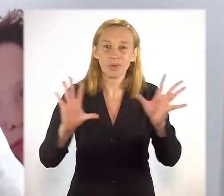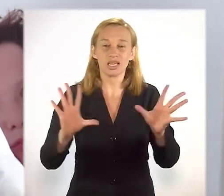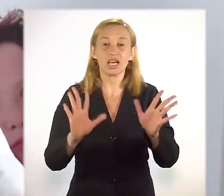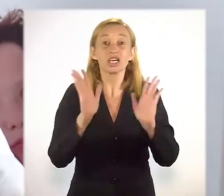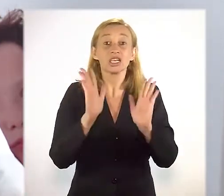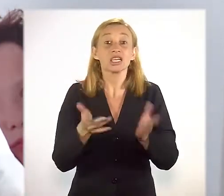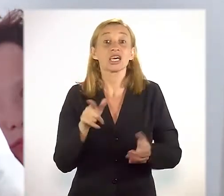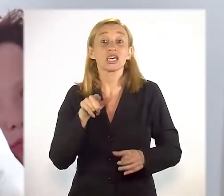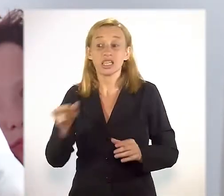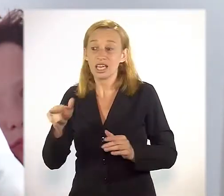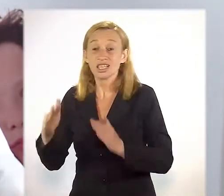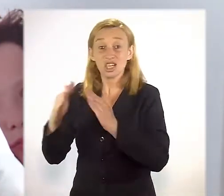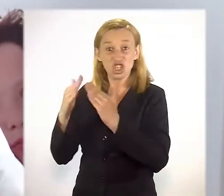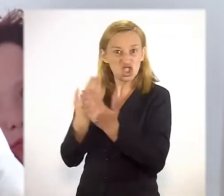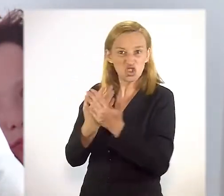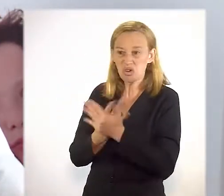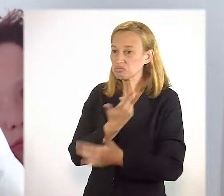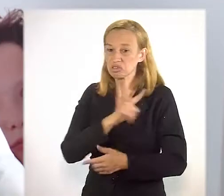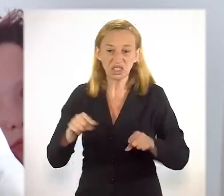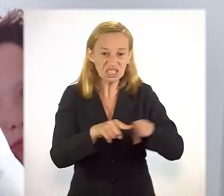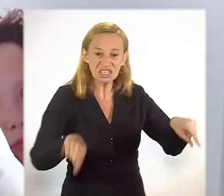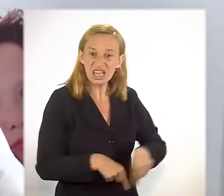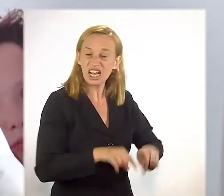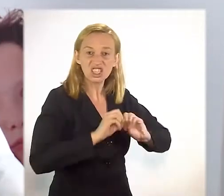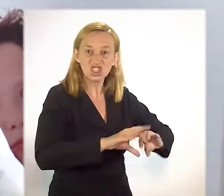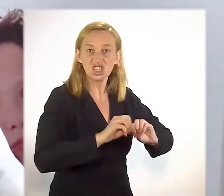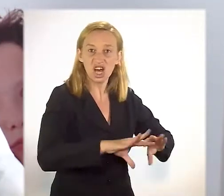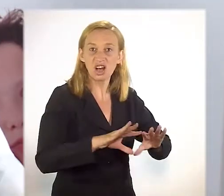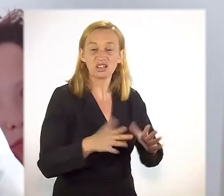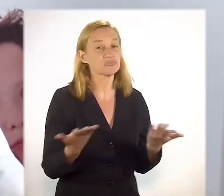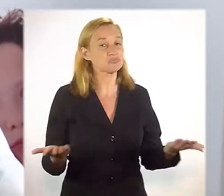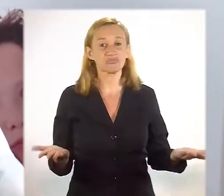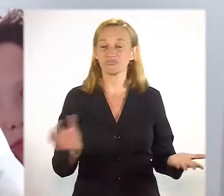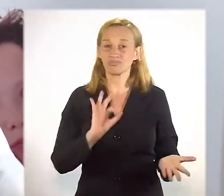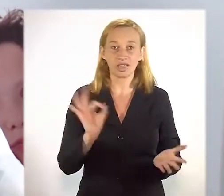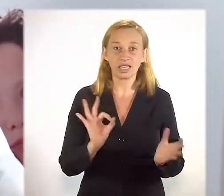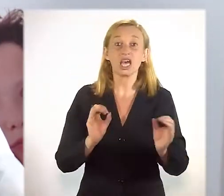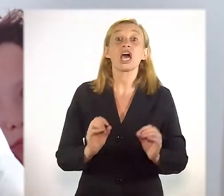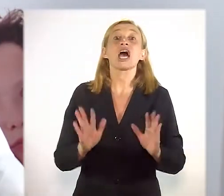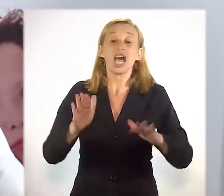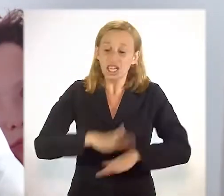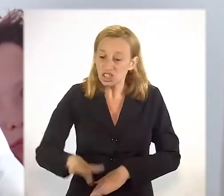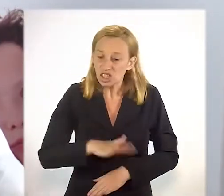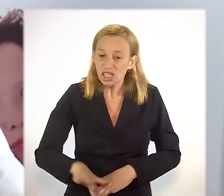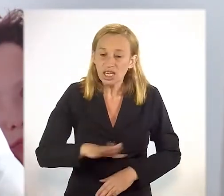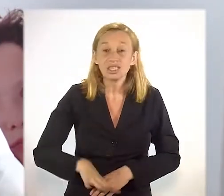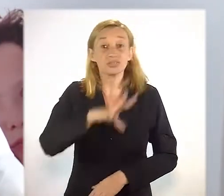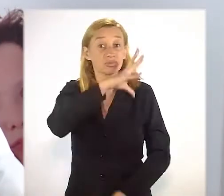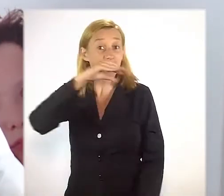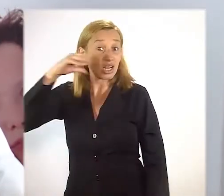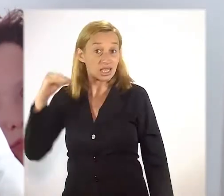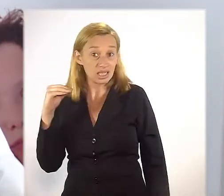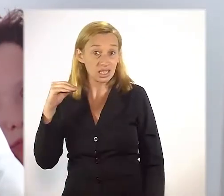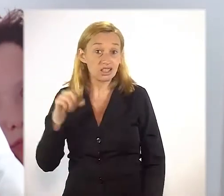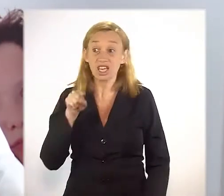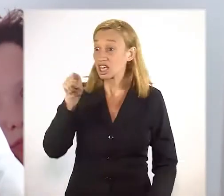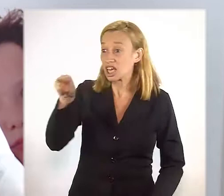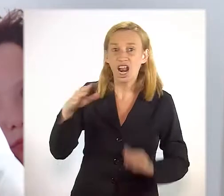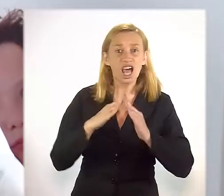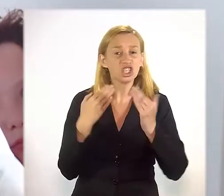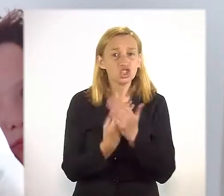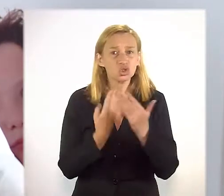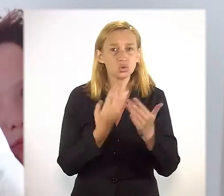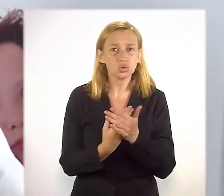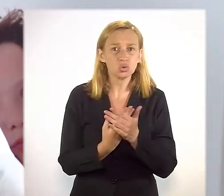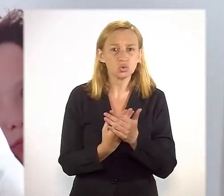total autonomia. Neste colégio não existem salas de aula, nem turmas convencionais. As crianças e os